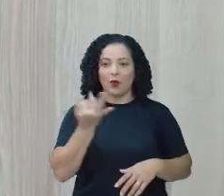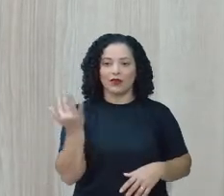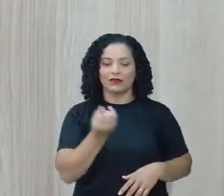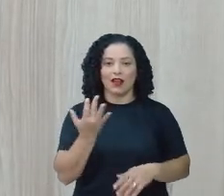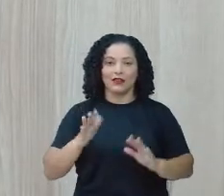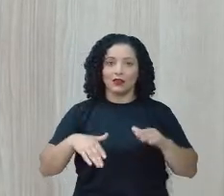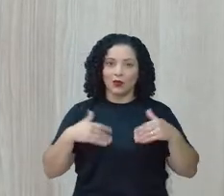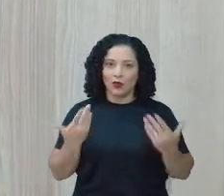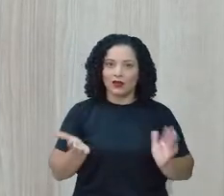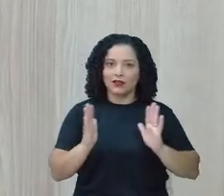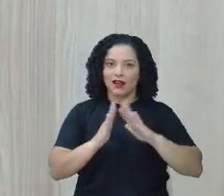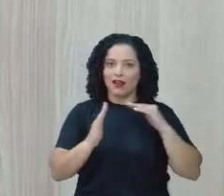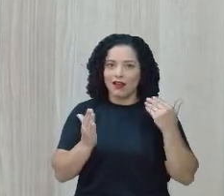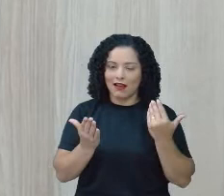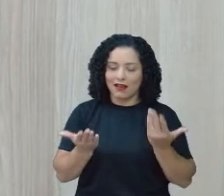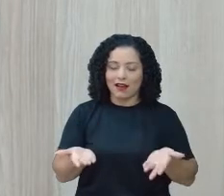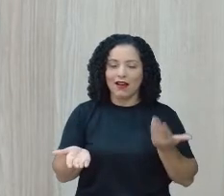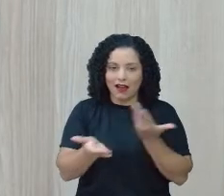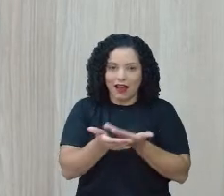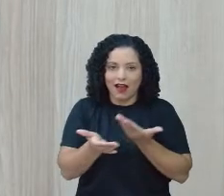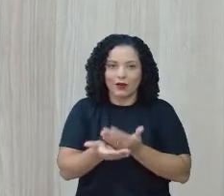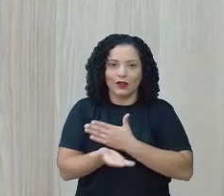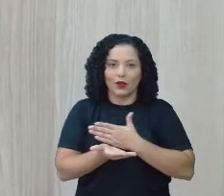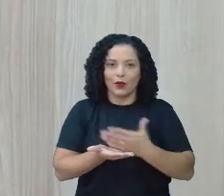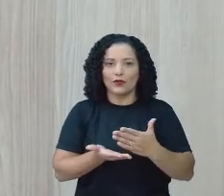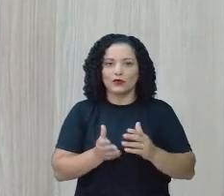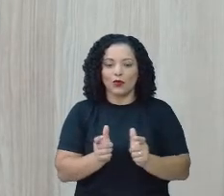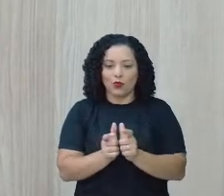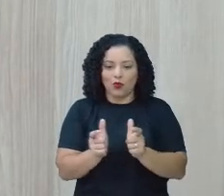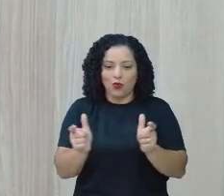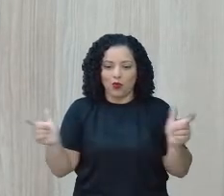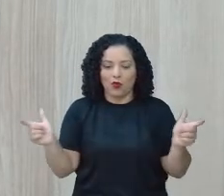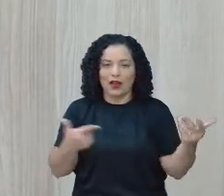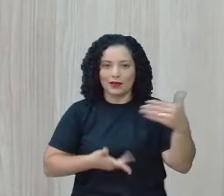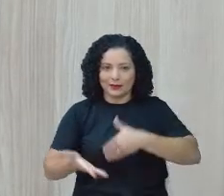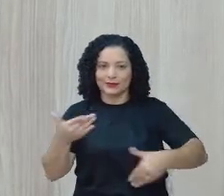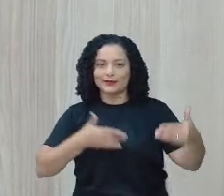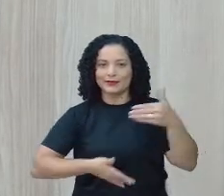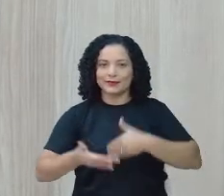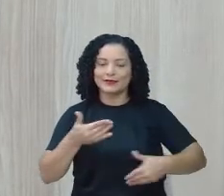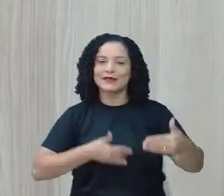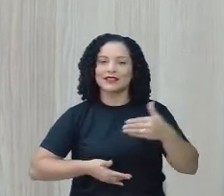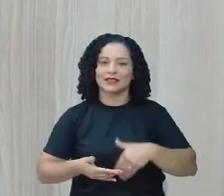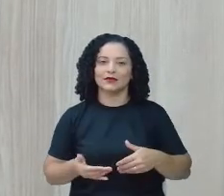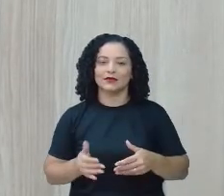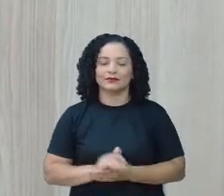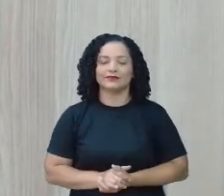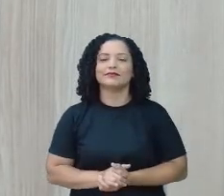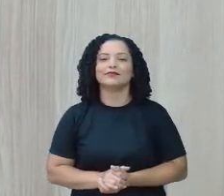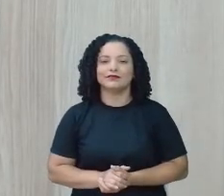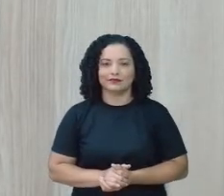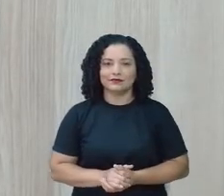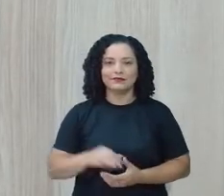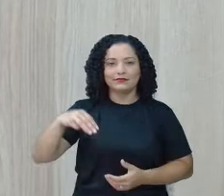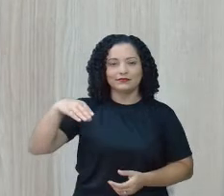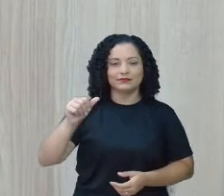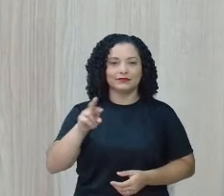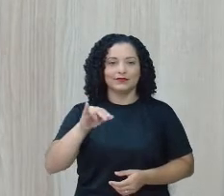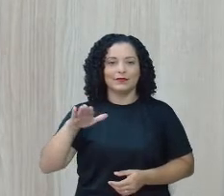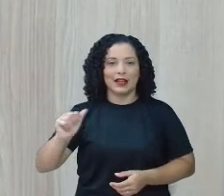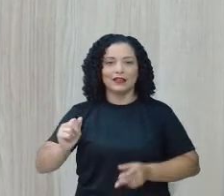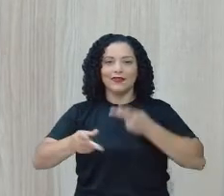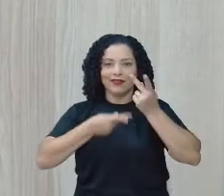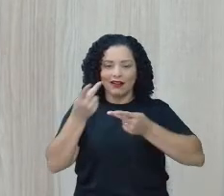aula começou, foi crescendo, e eles estão gostando da aula. Então, até aqui foi Maria que colocou, conhece os ossos do crânio. Vão colocando